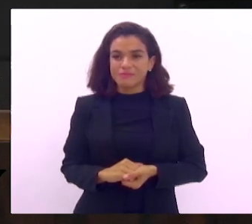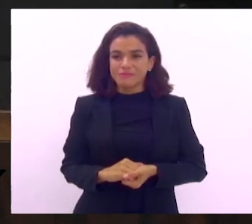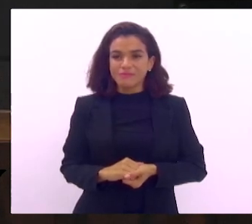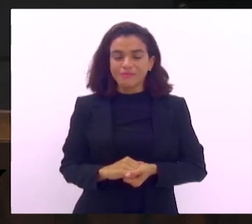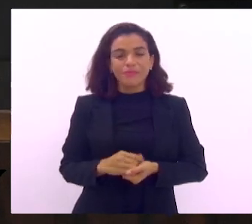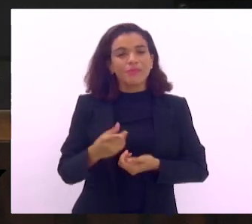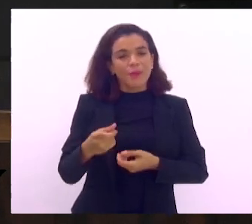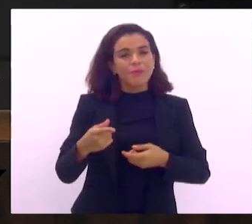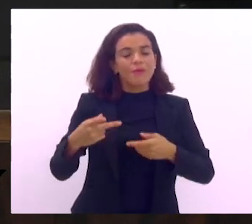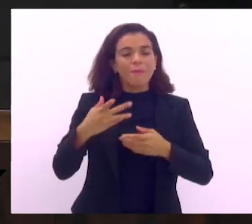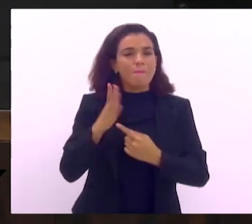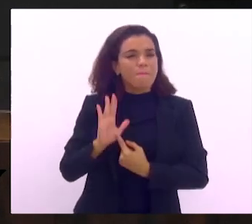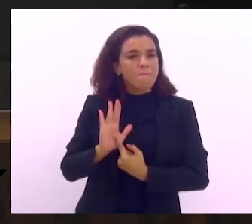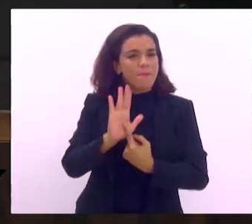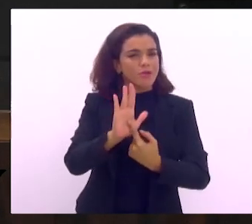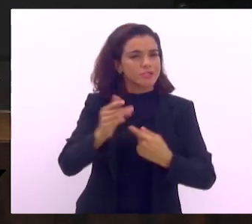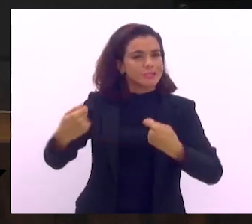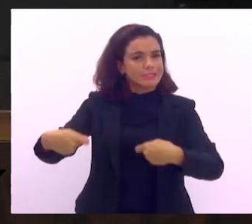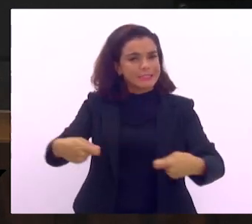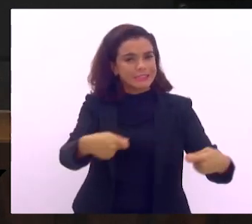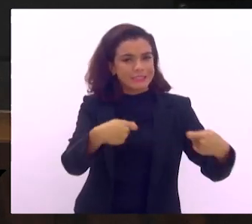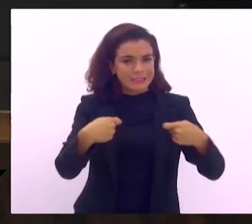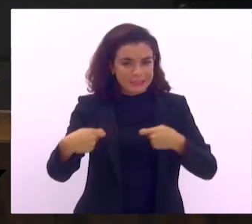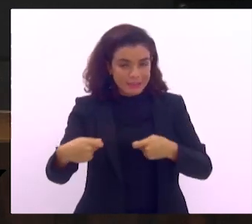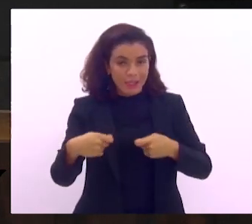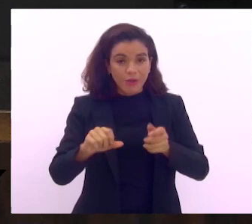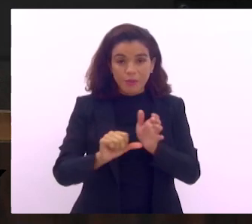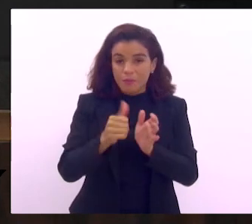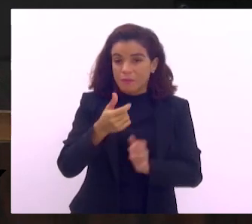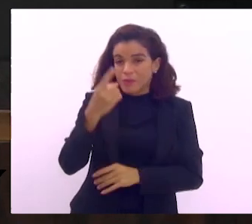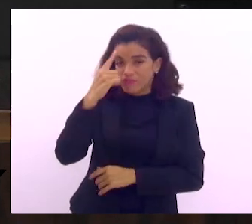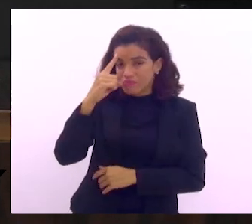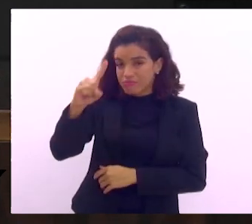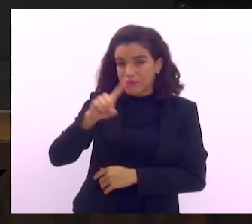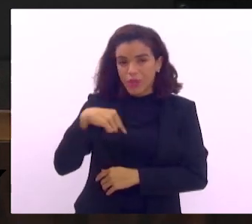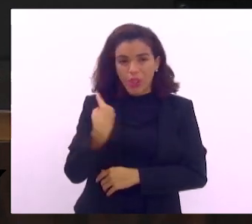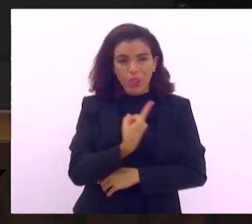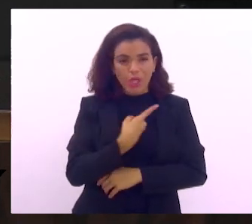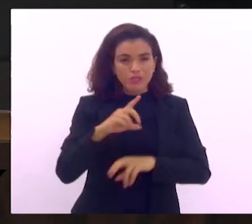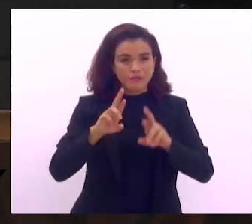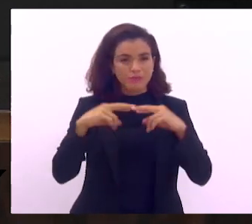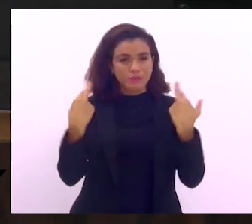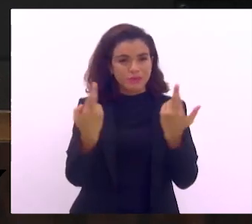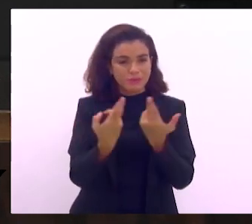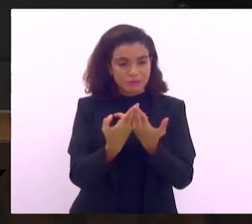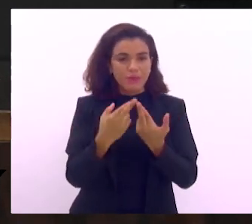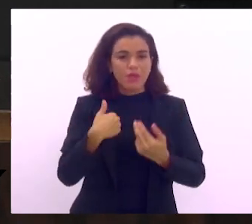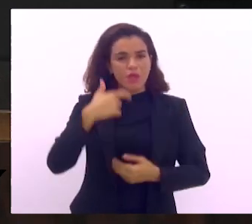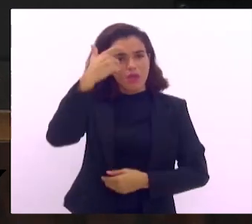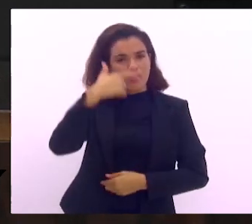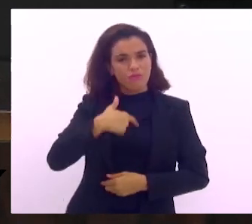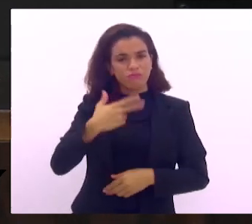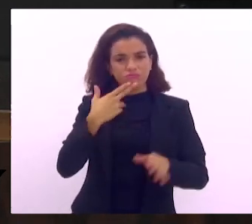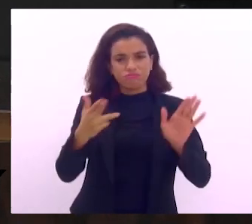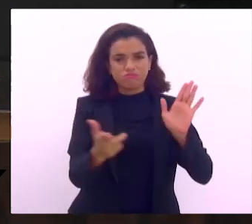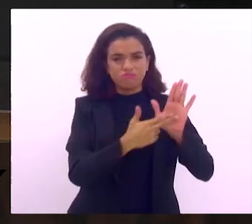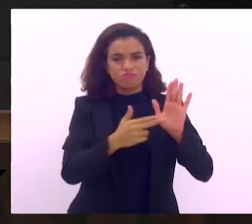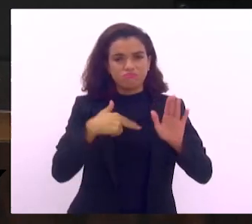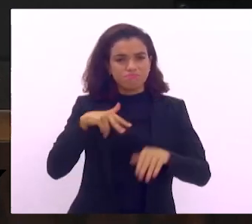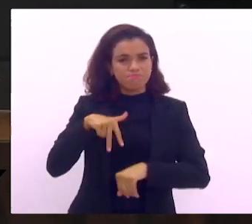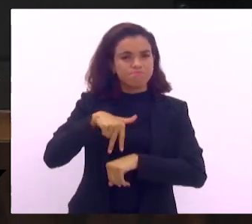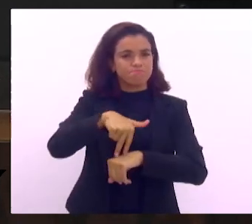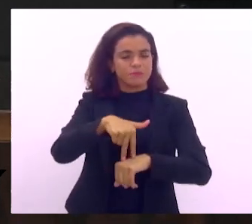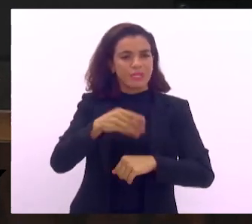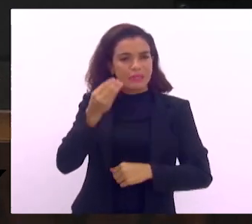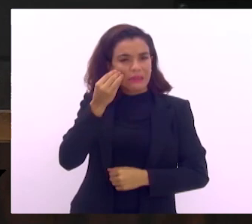levando essa demanda muito importante. E no primeiro dia que nós estivemos reunidos, me coloquei prontamente aí a